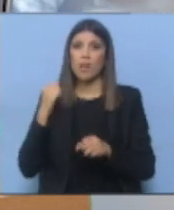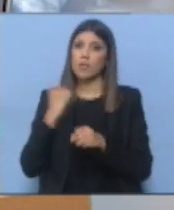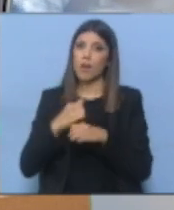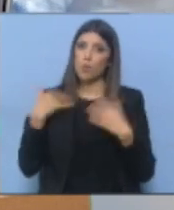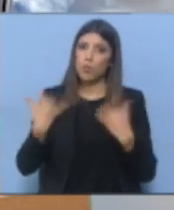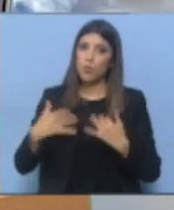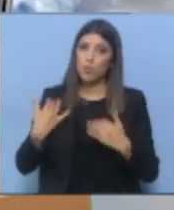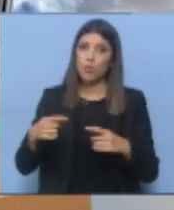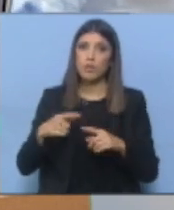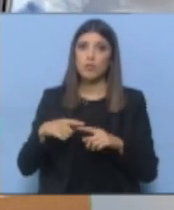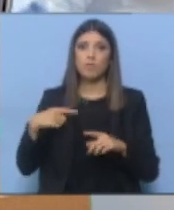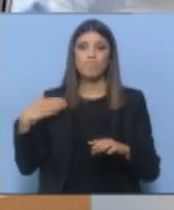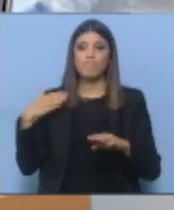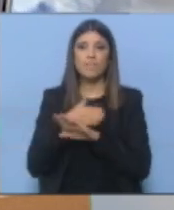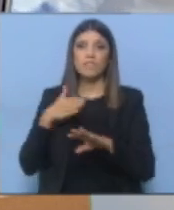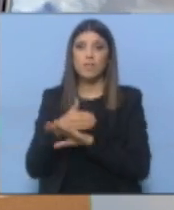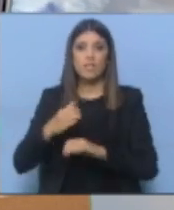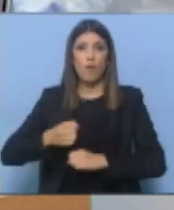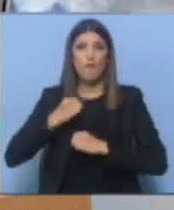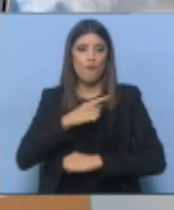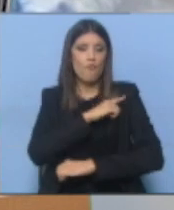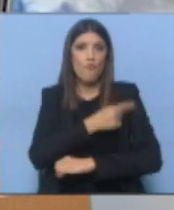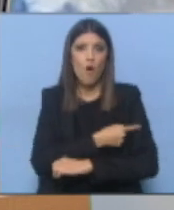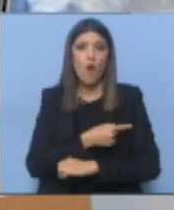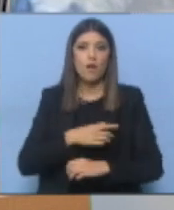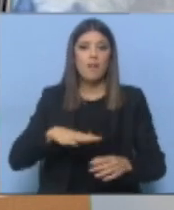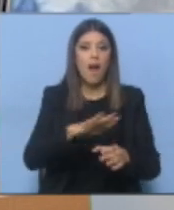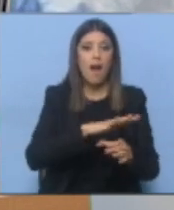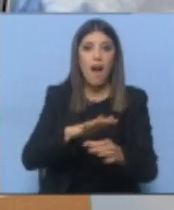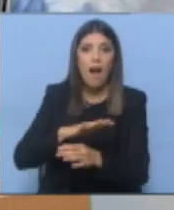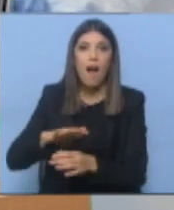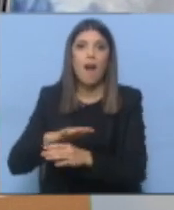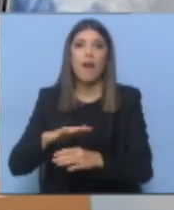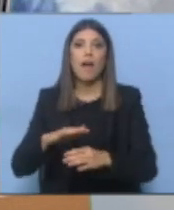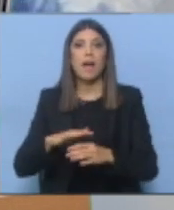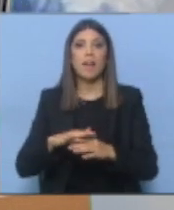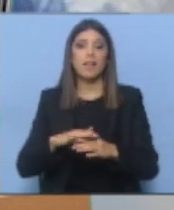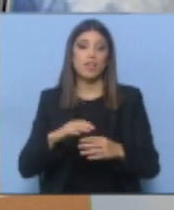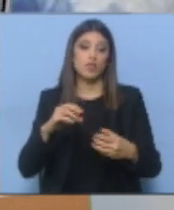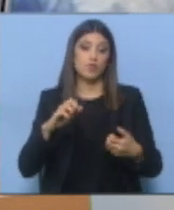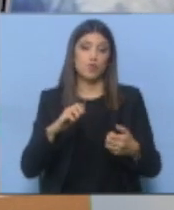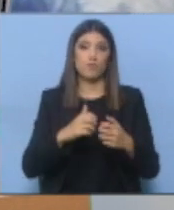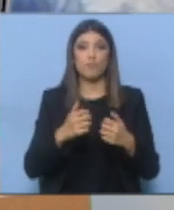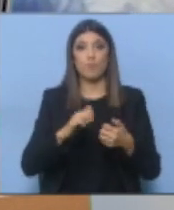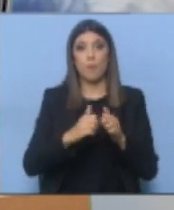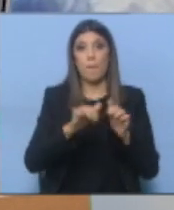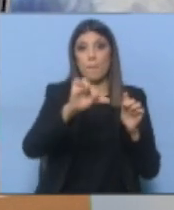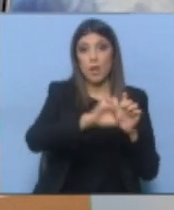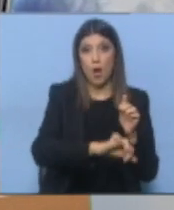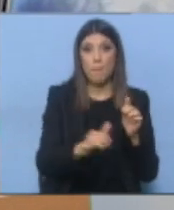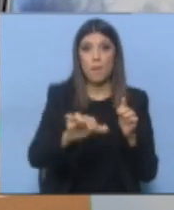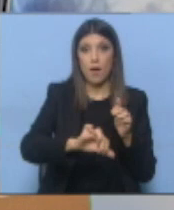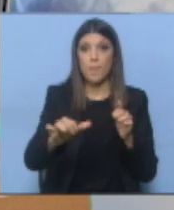relação às áreas de governação mais relevantes na